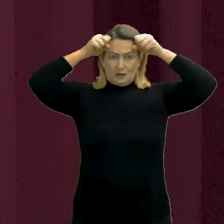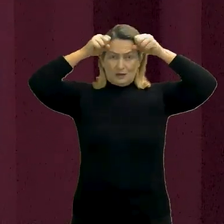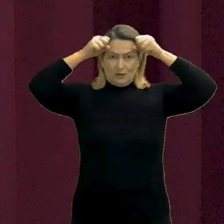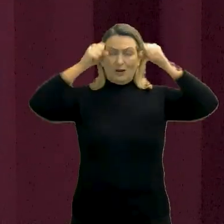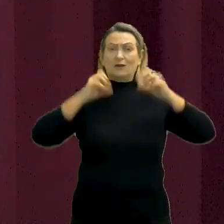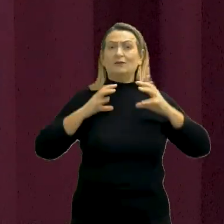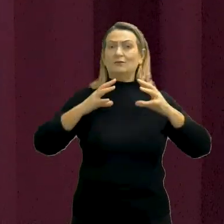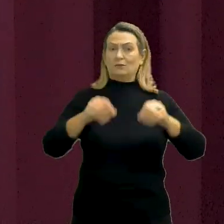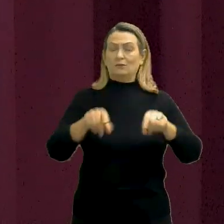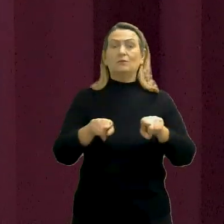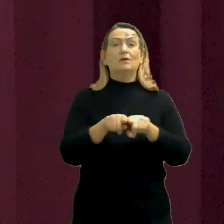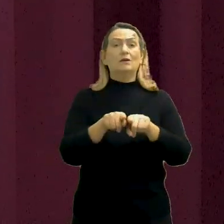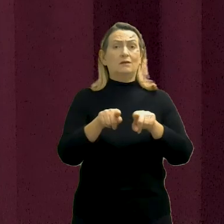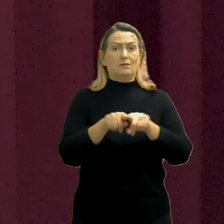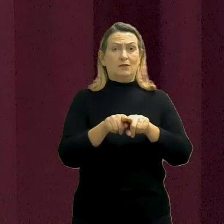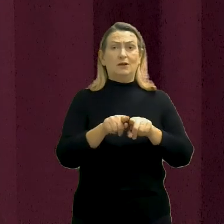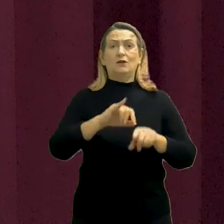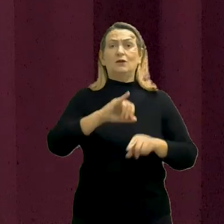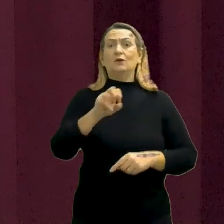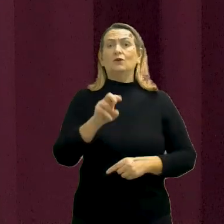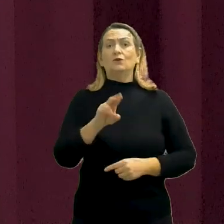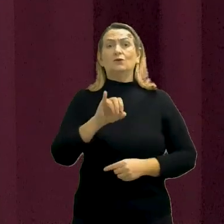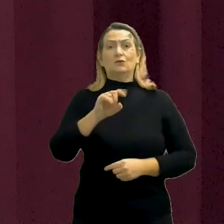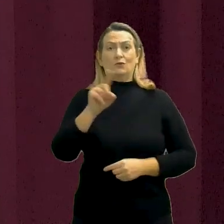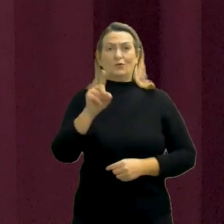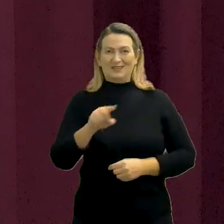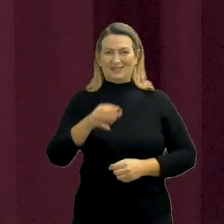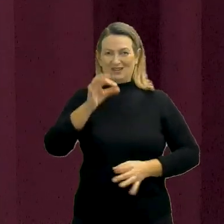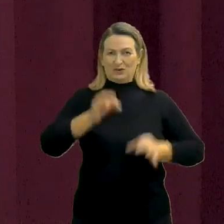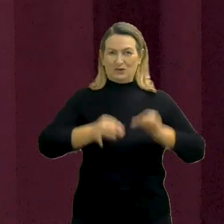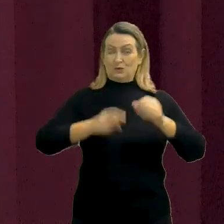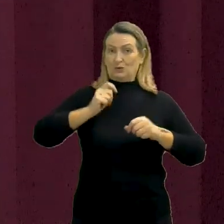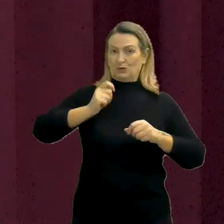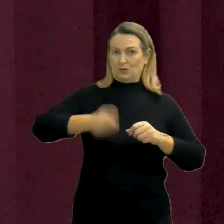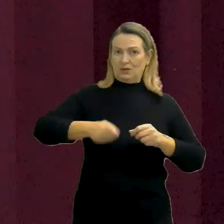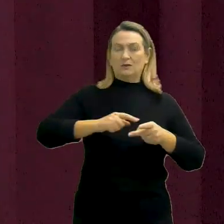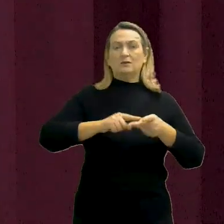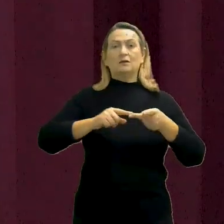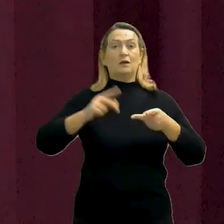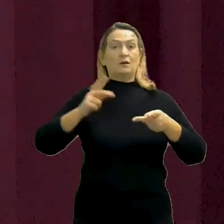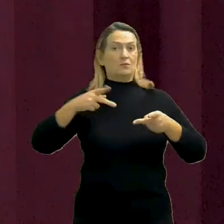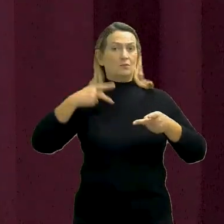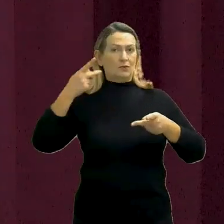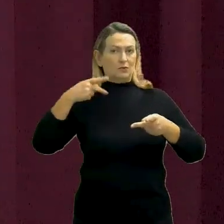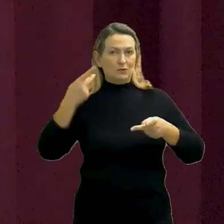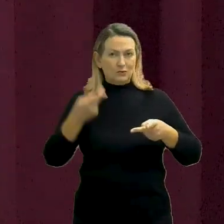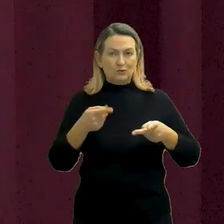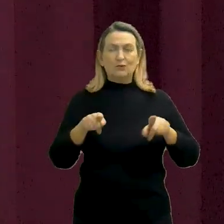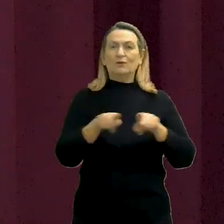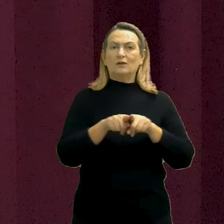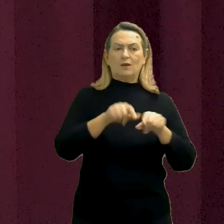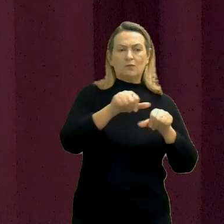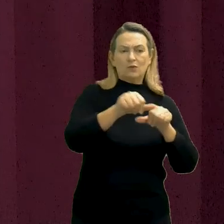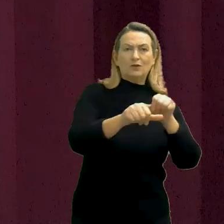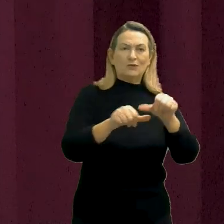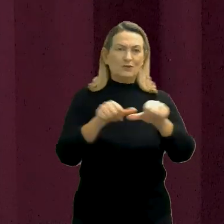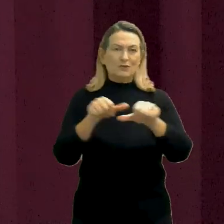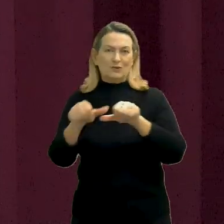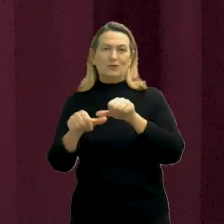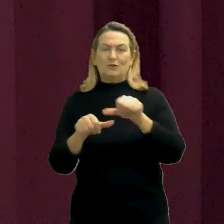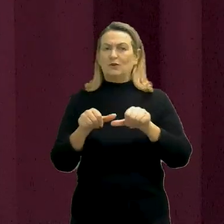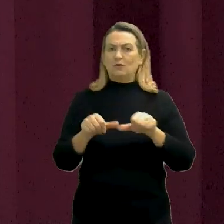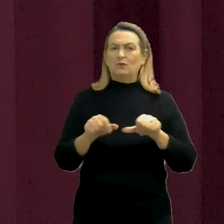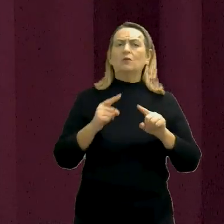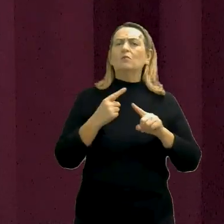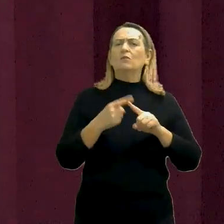primeiro grau como os juízes e os promotores Então essa essa dinâmica de modificação eh